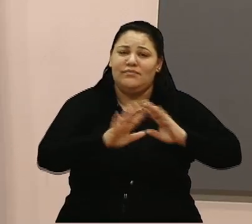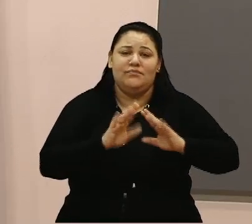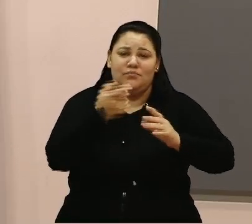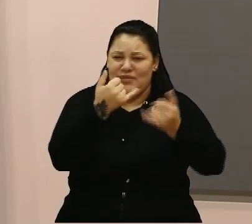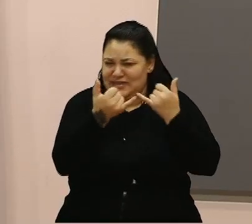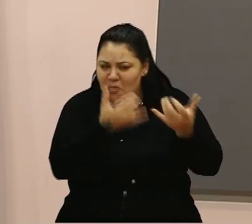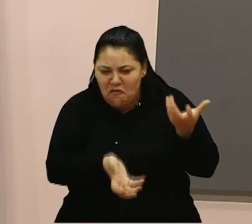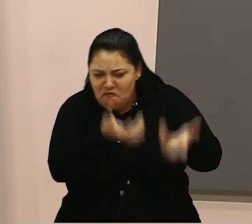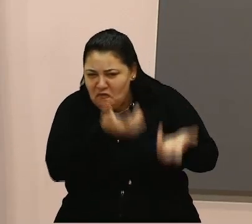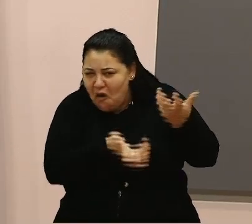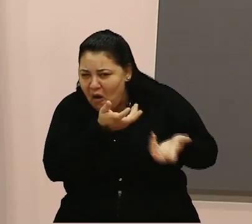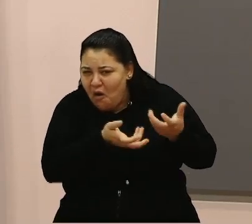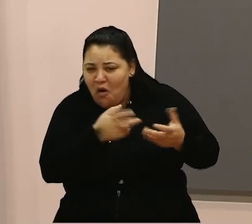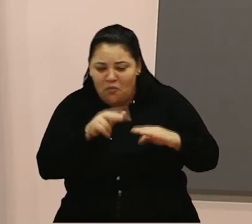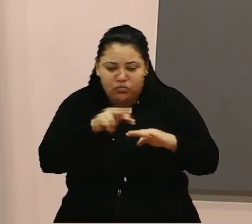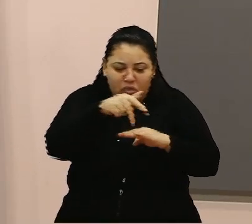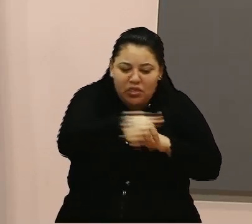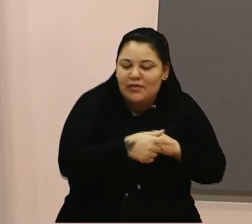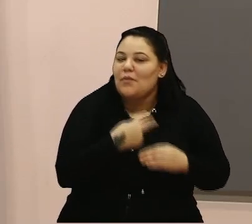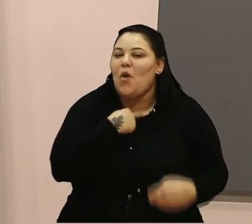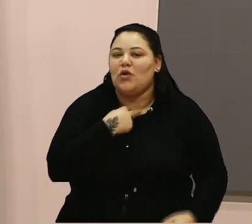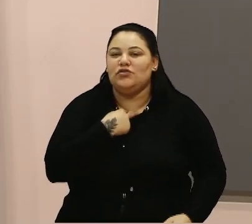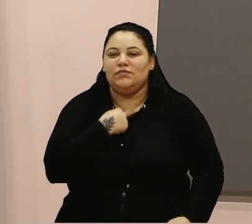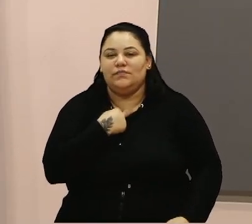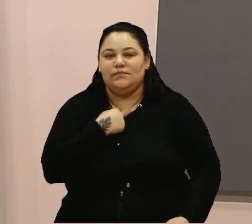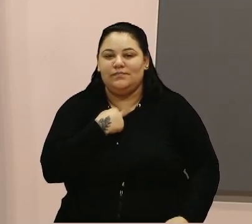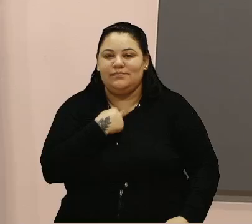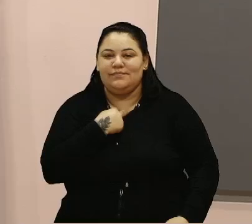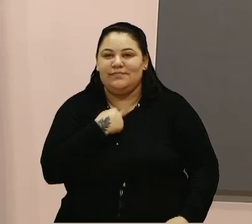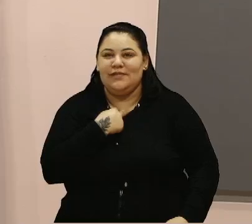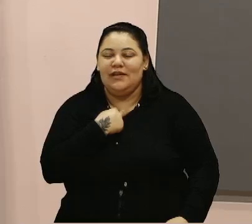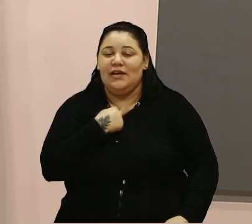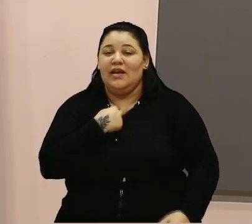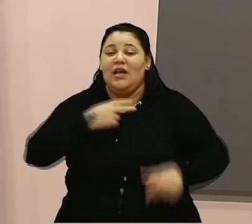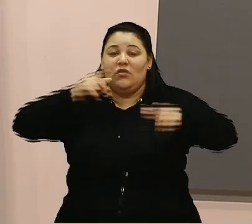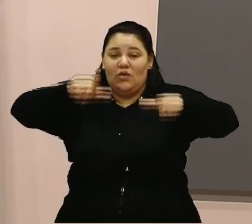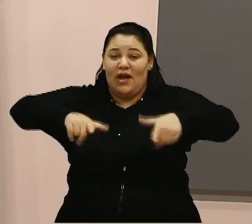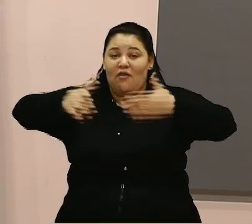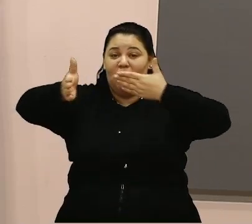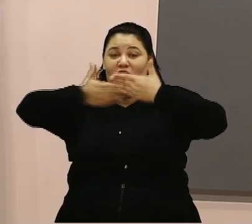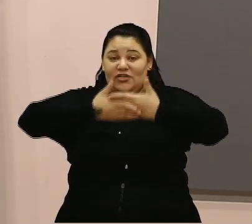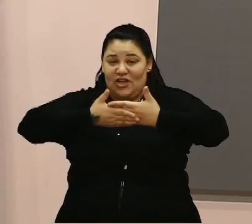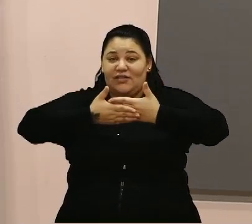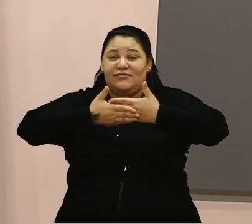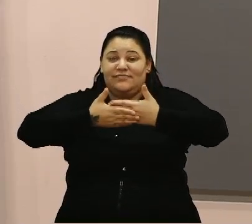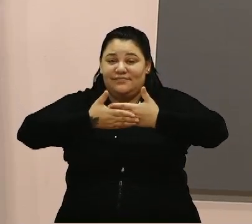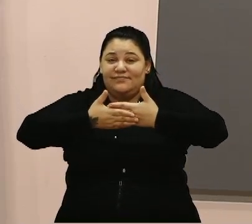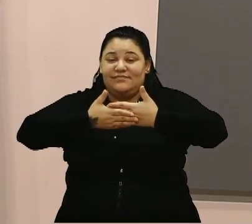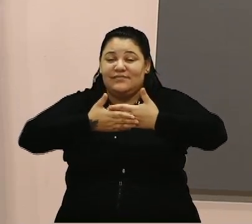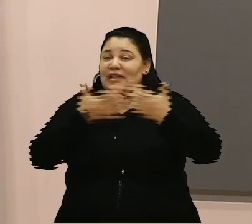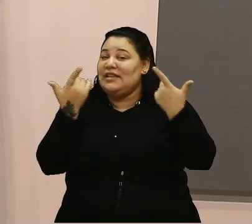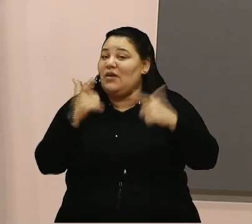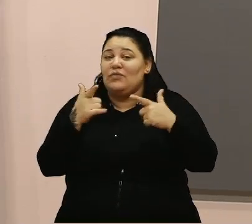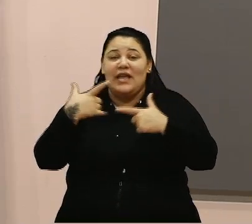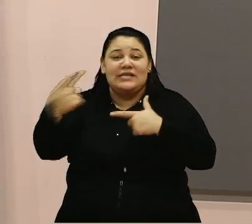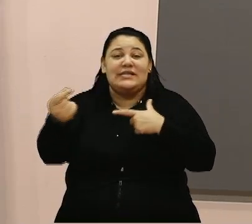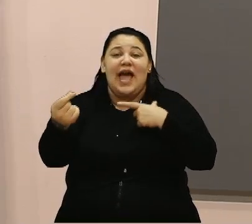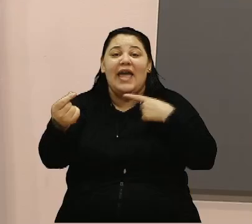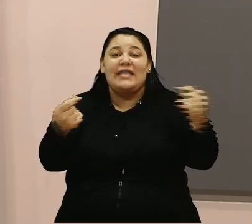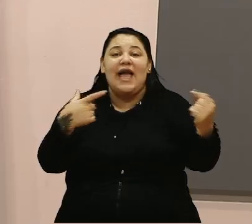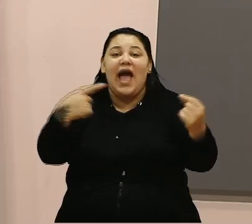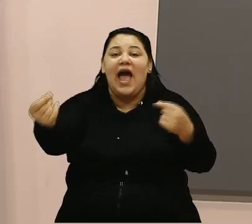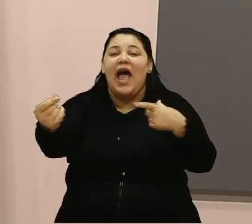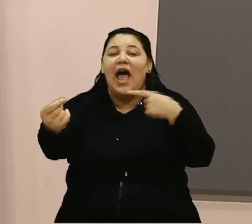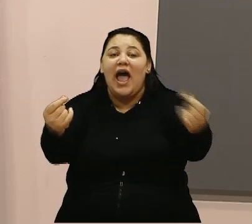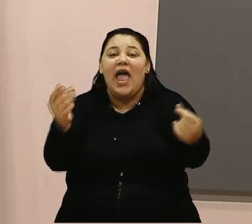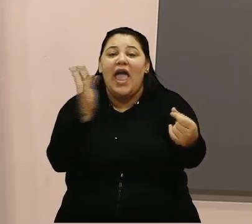ó. Se tacar a janela no chão, não dava. Então, lá, um local fechado, sem ter para onde fugir, a gente